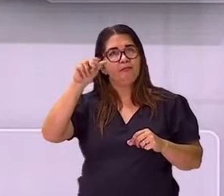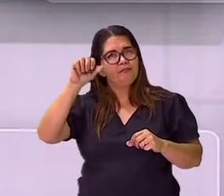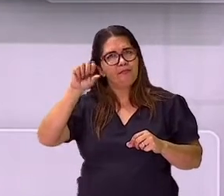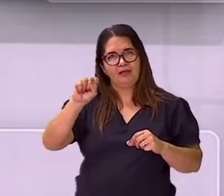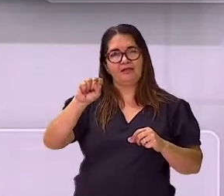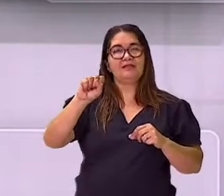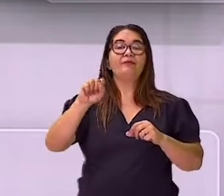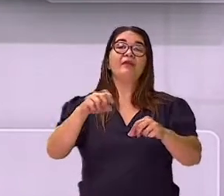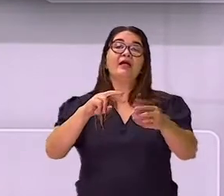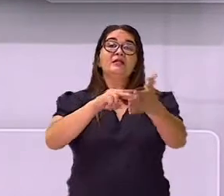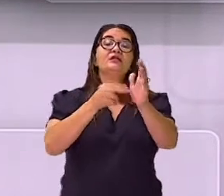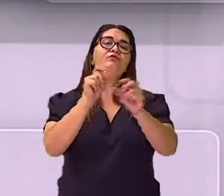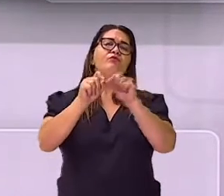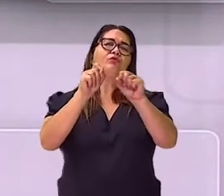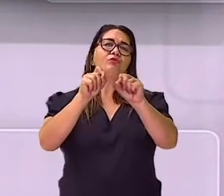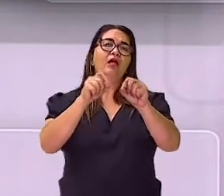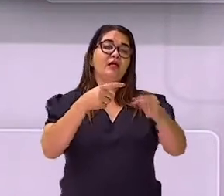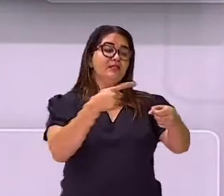províncias